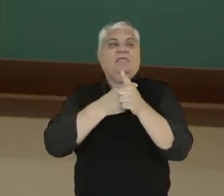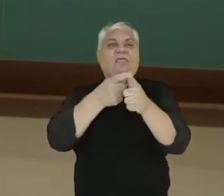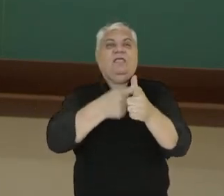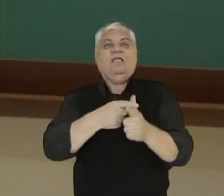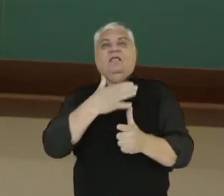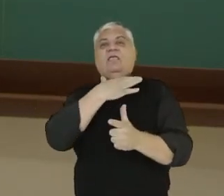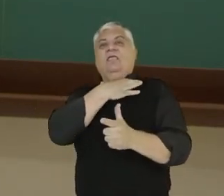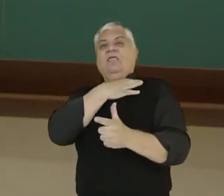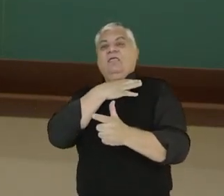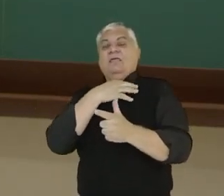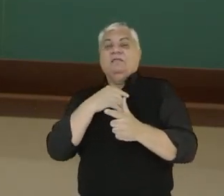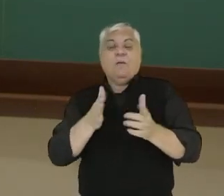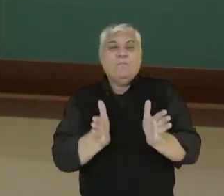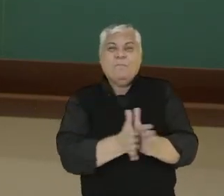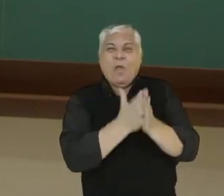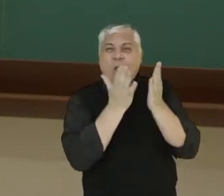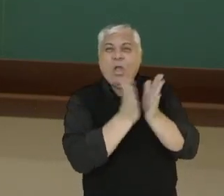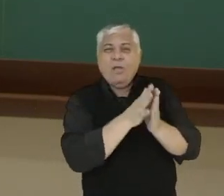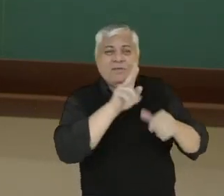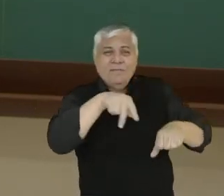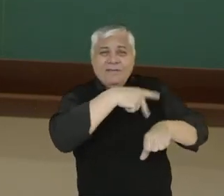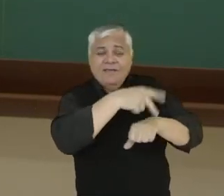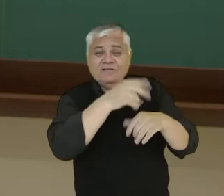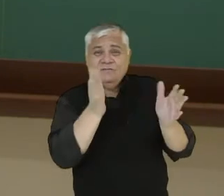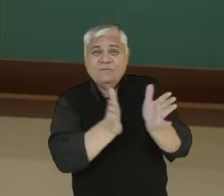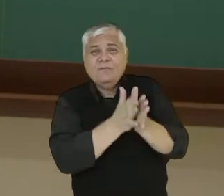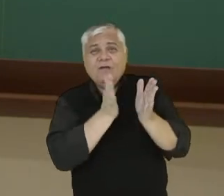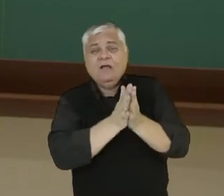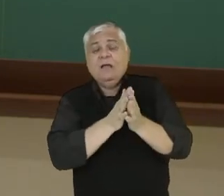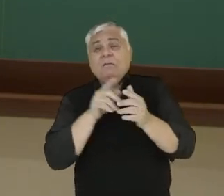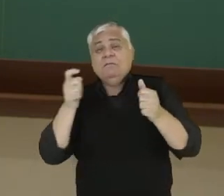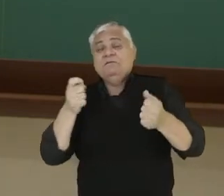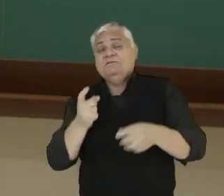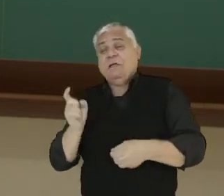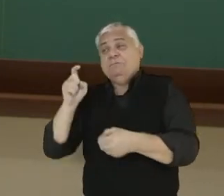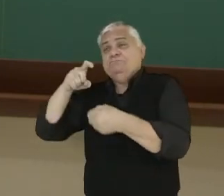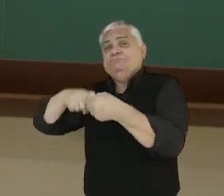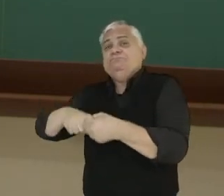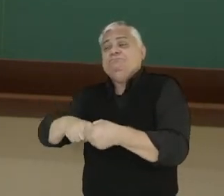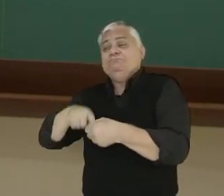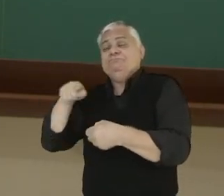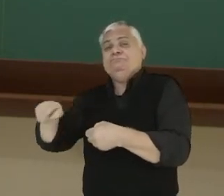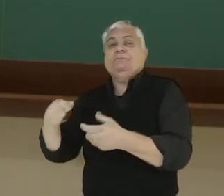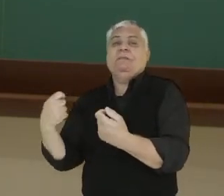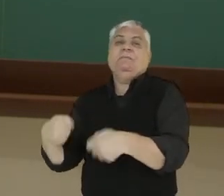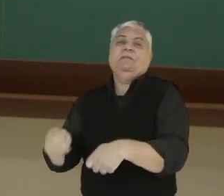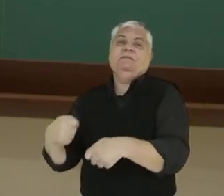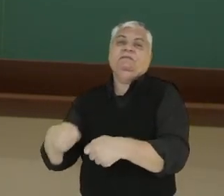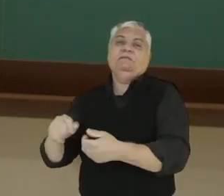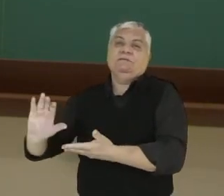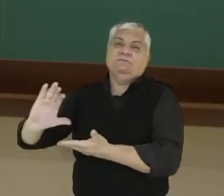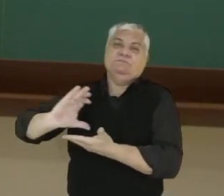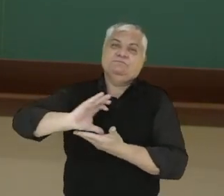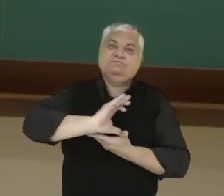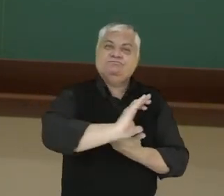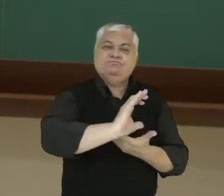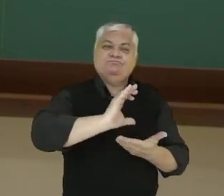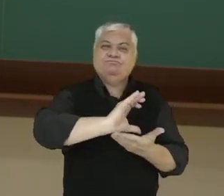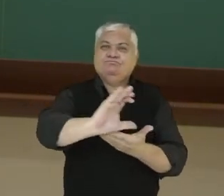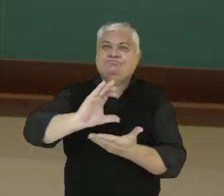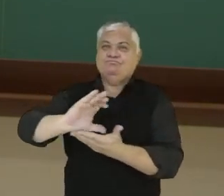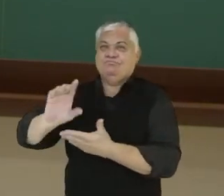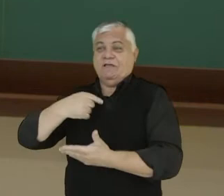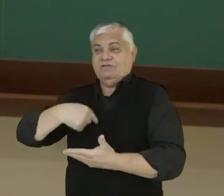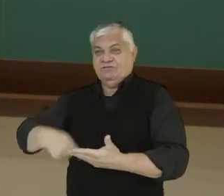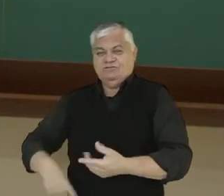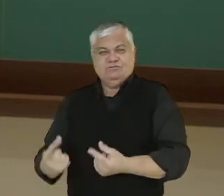de menor poder econômico que acabam necessitando muitas vezes de recursos, e aí a China, como